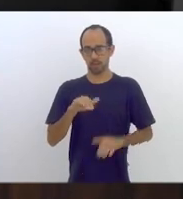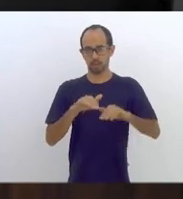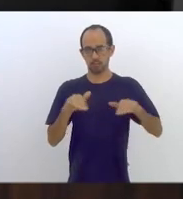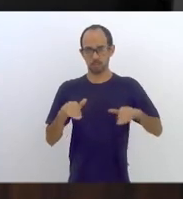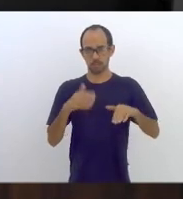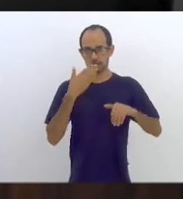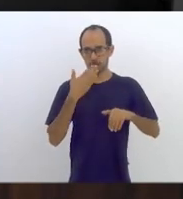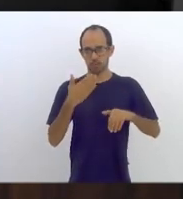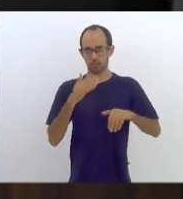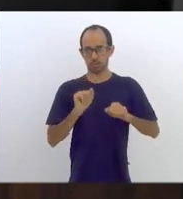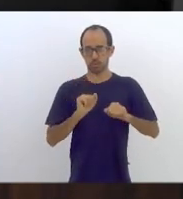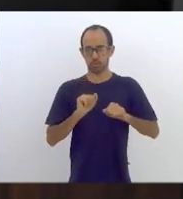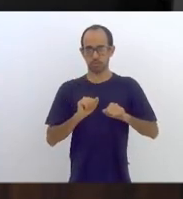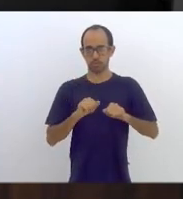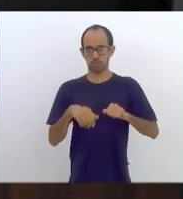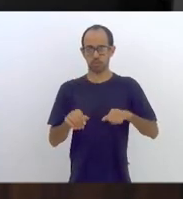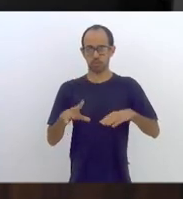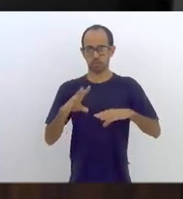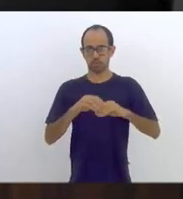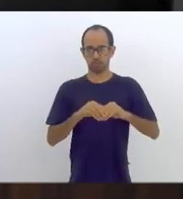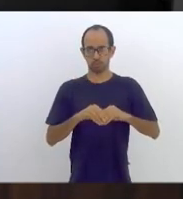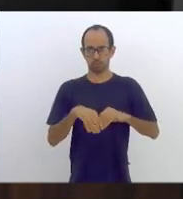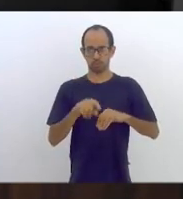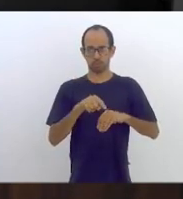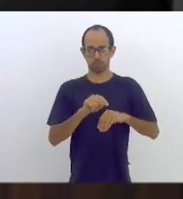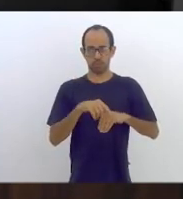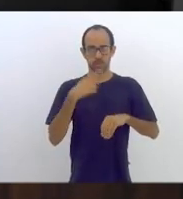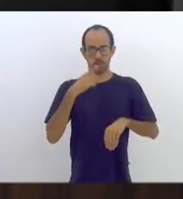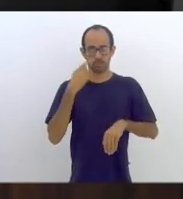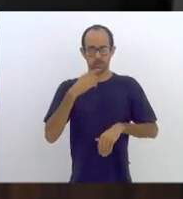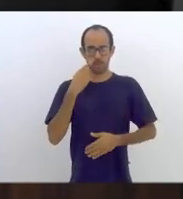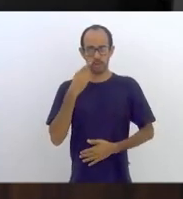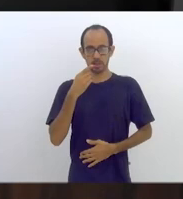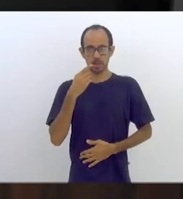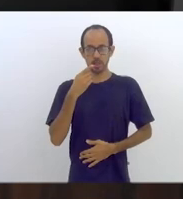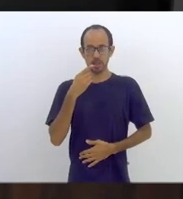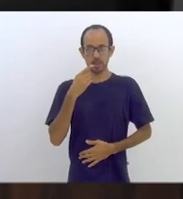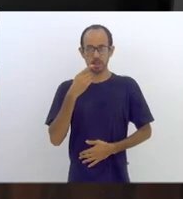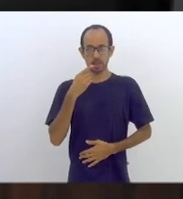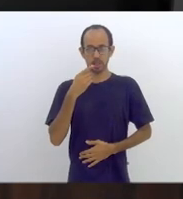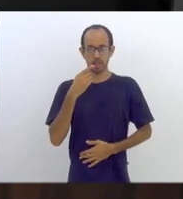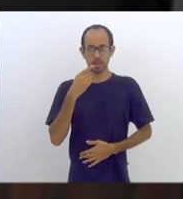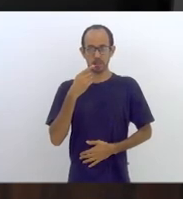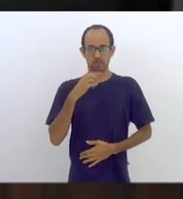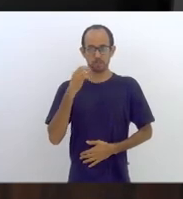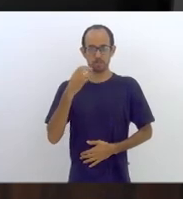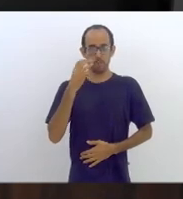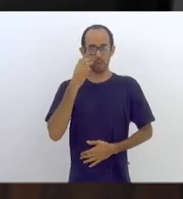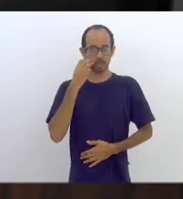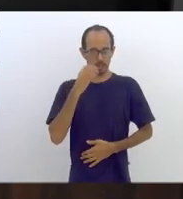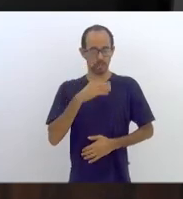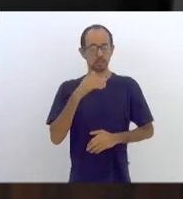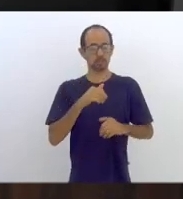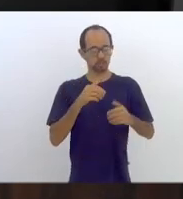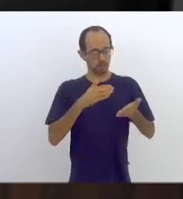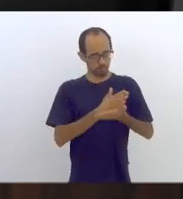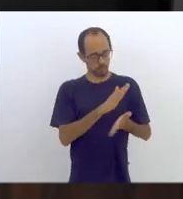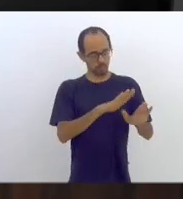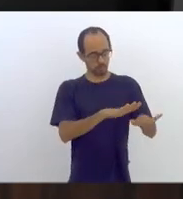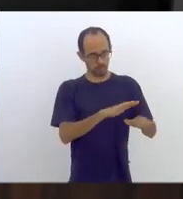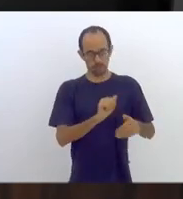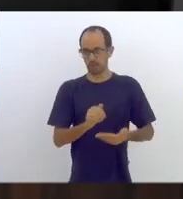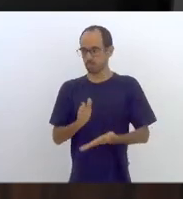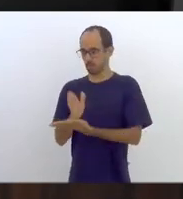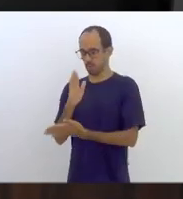requerimento de inclusão da deputada da deputada Mônica o senhor diz que a própria como estava aprovado